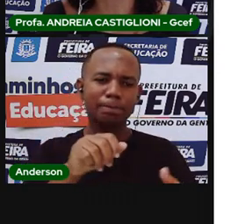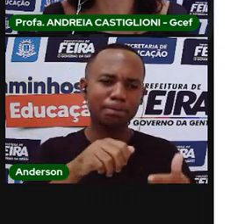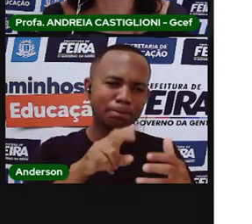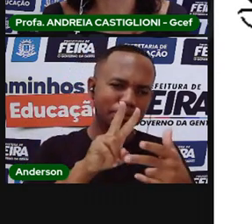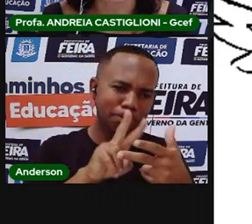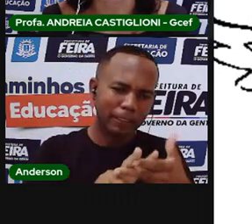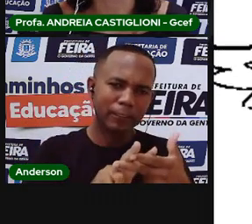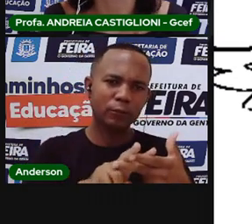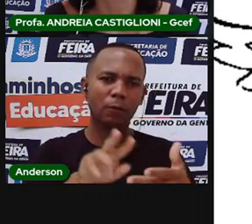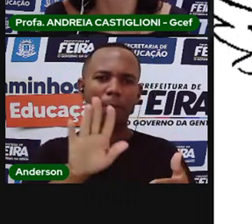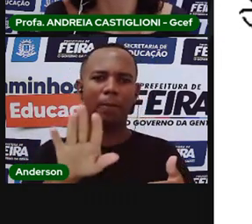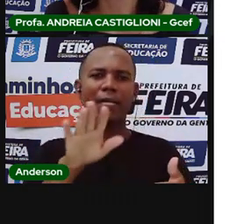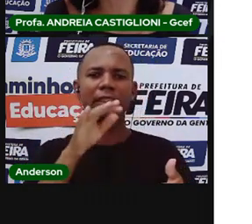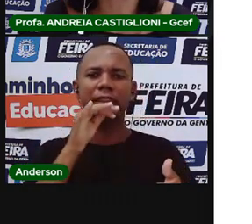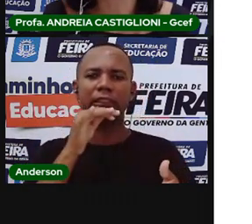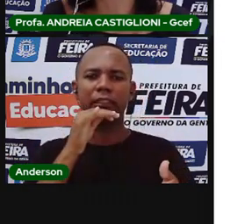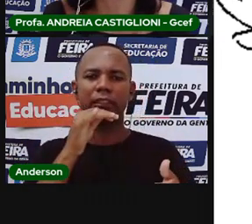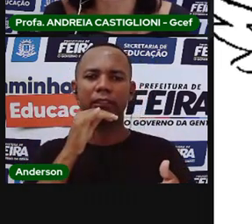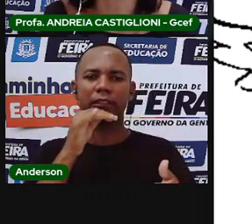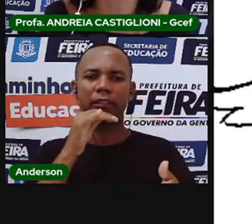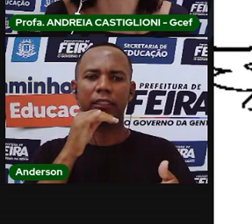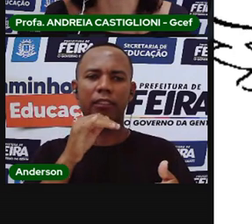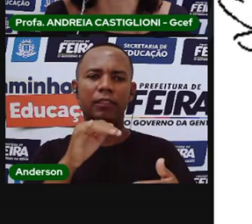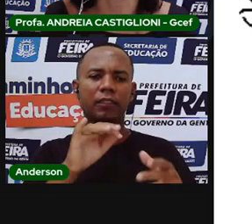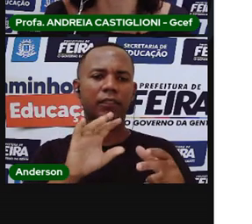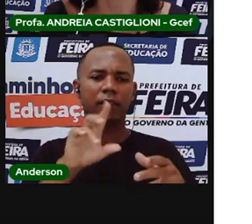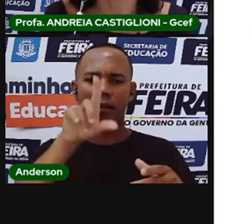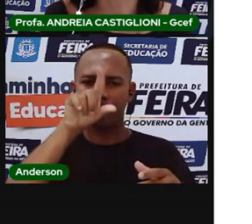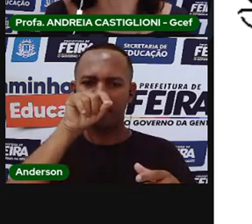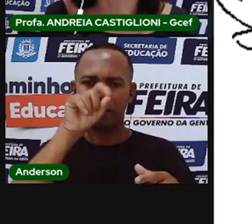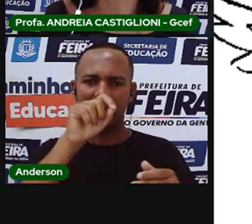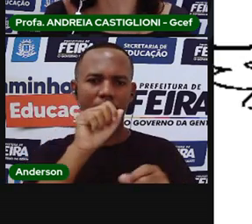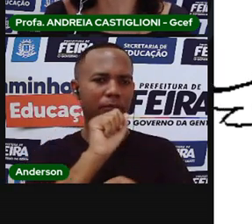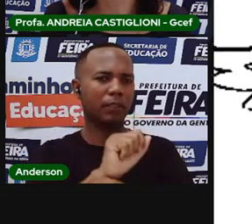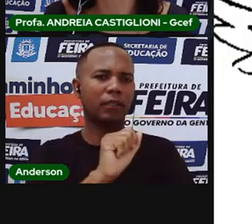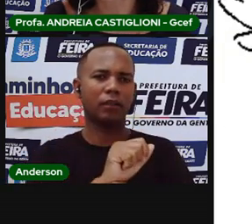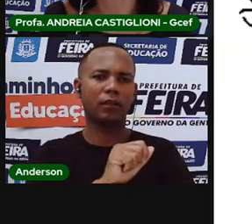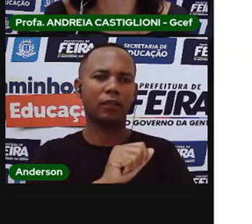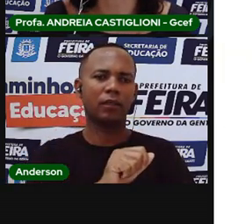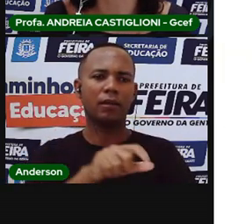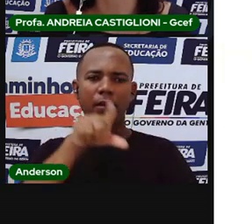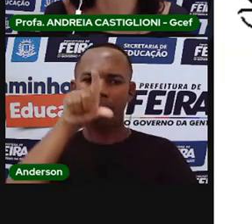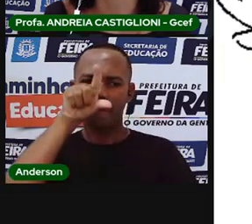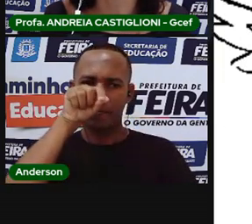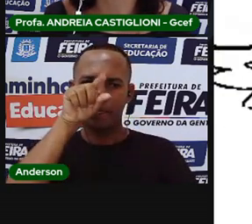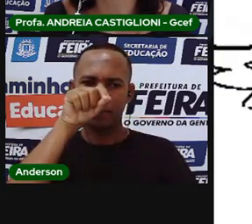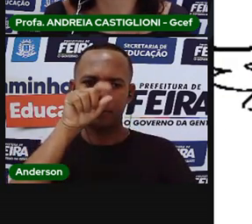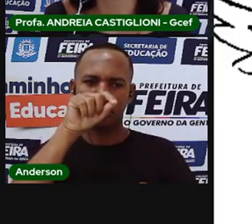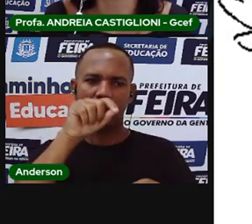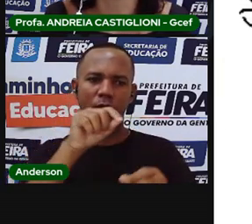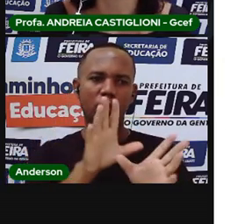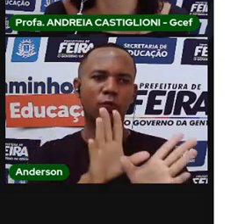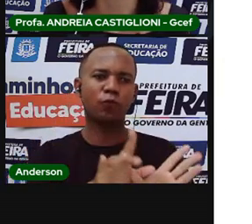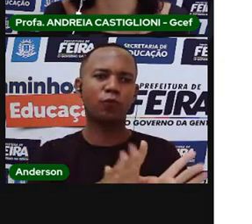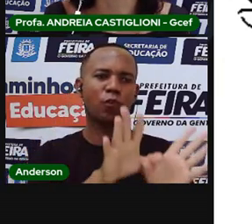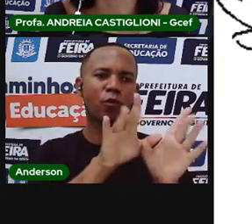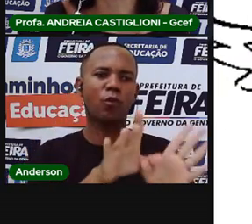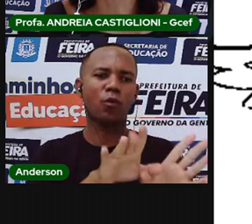levá-los para onde quiser. Deixaram de ser pássaros, porque a essência dos pássaros é o